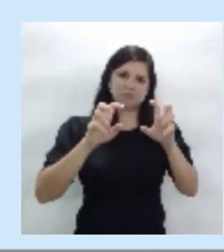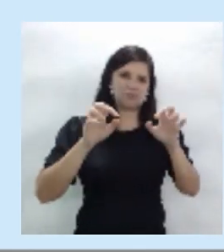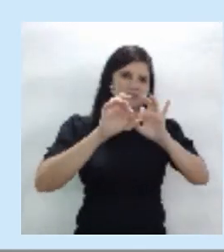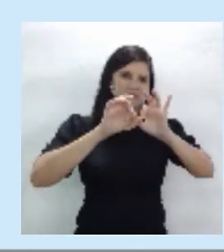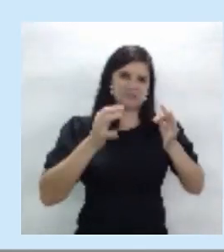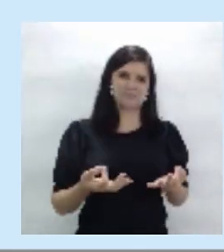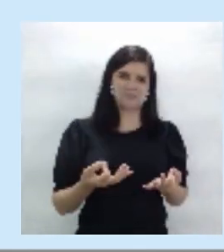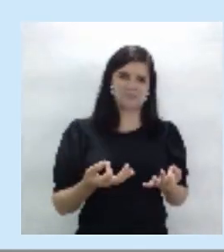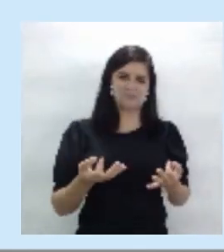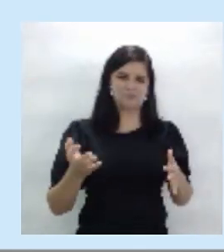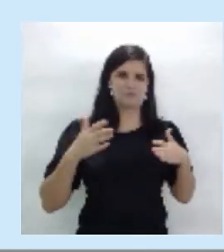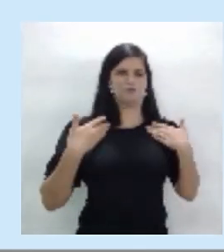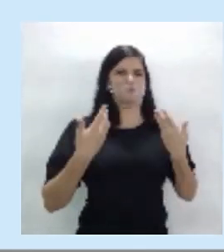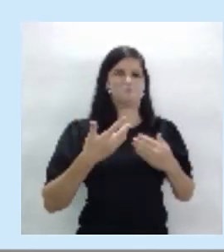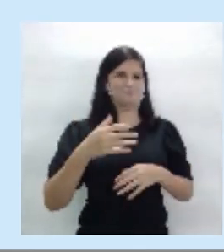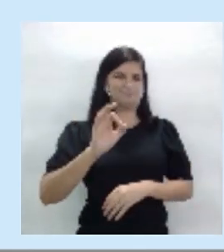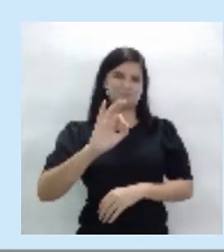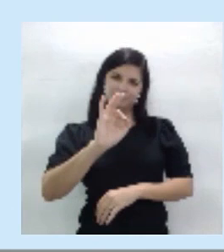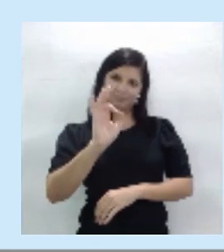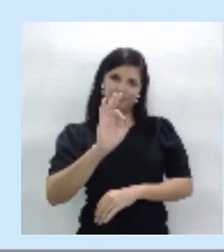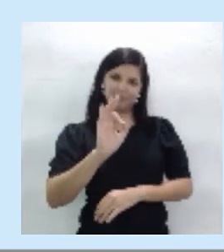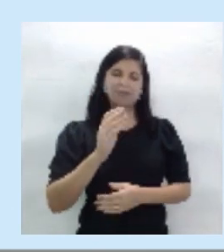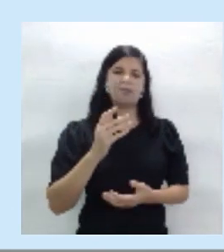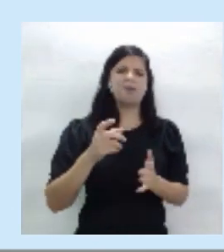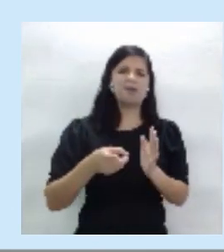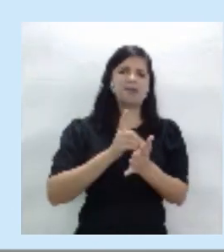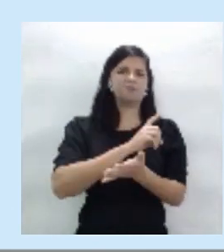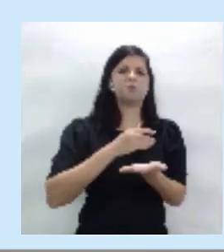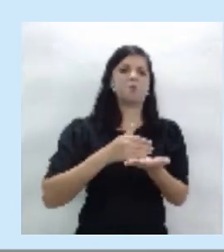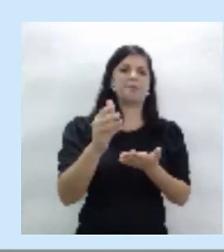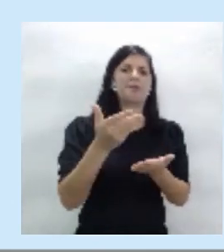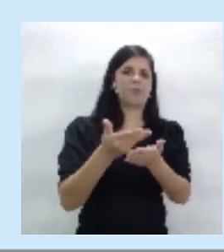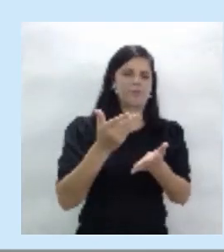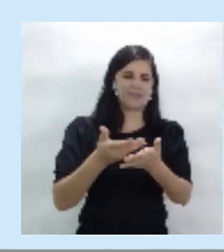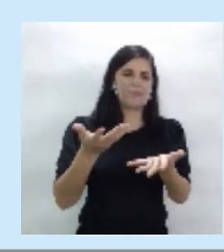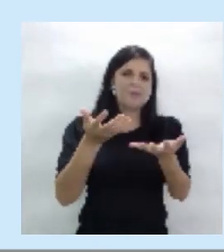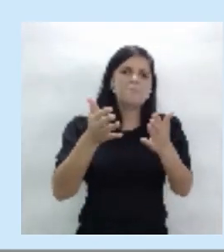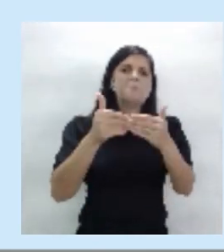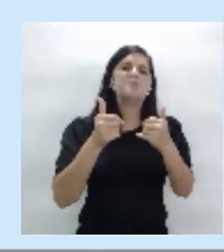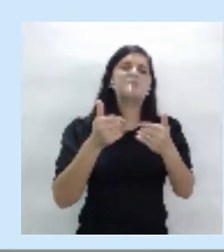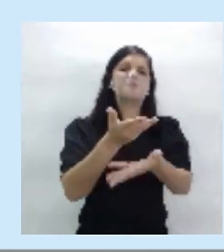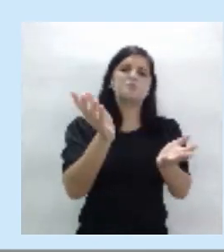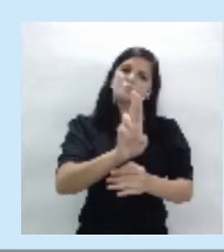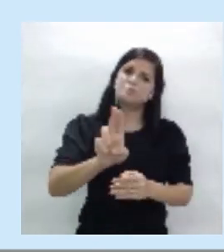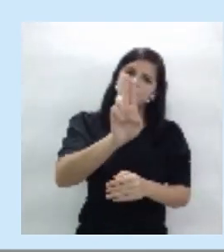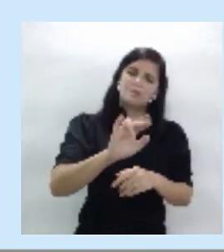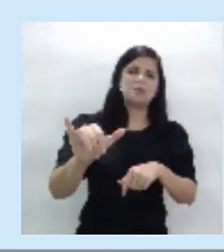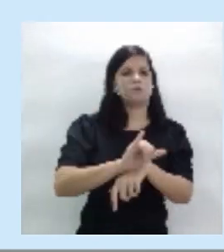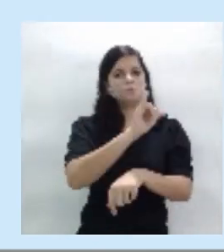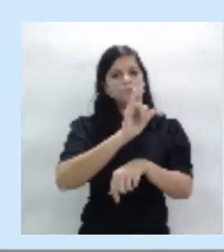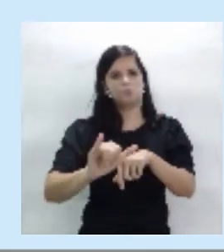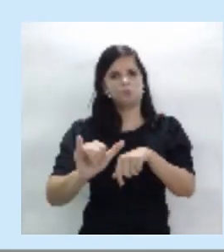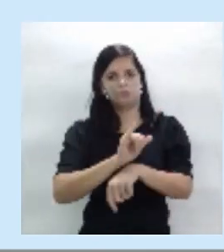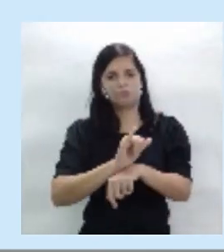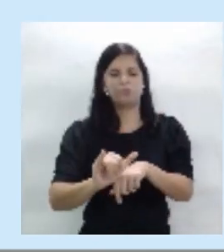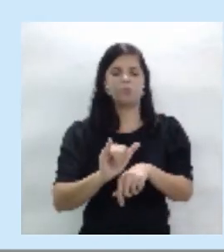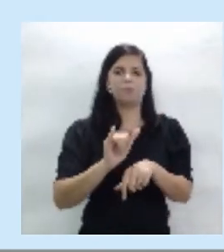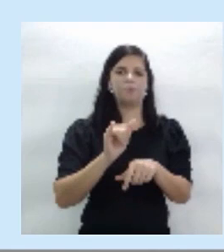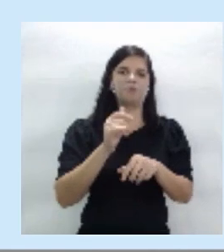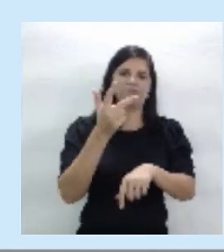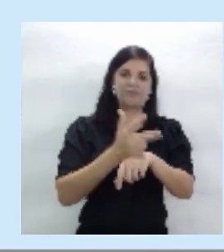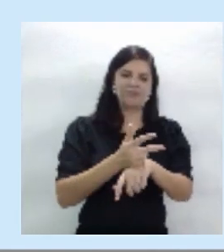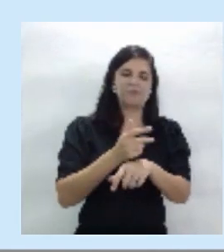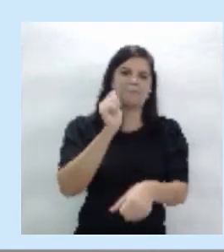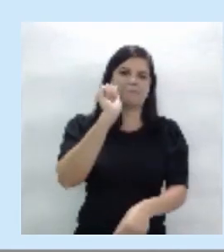bem simples, tá? Antes de a gente começar a aula, peço que vocês usem os recursos digitais disponíveis aqui no YouTube, tá? Pausem